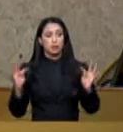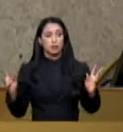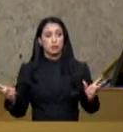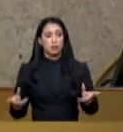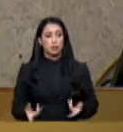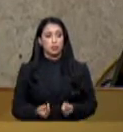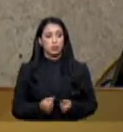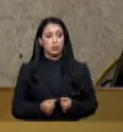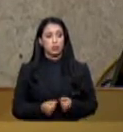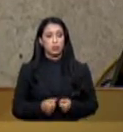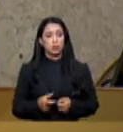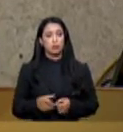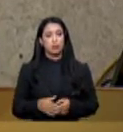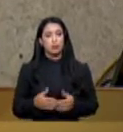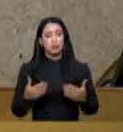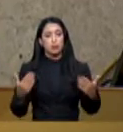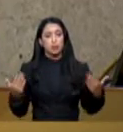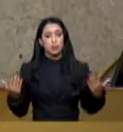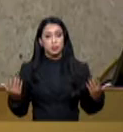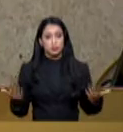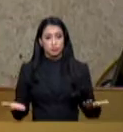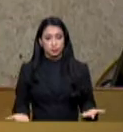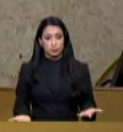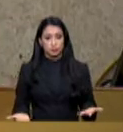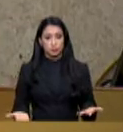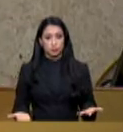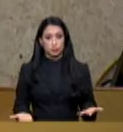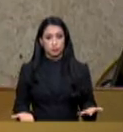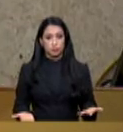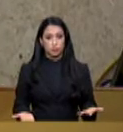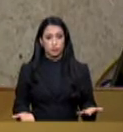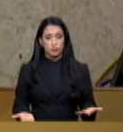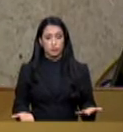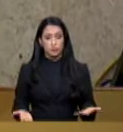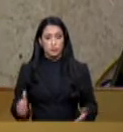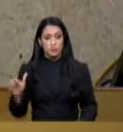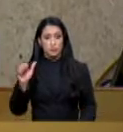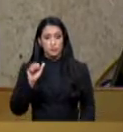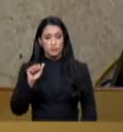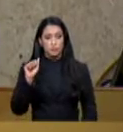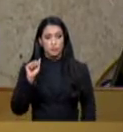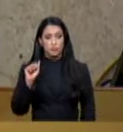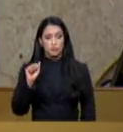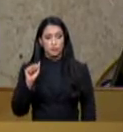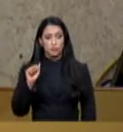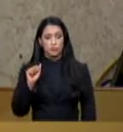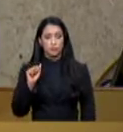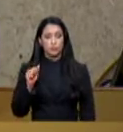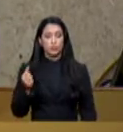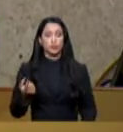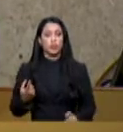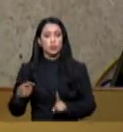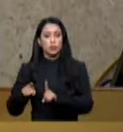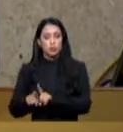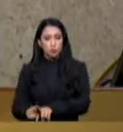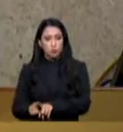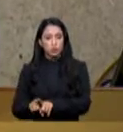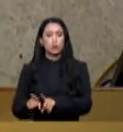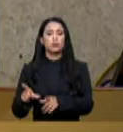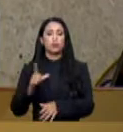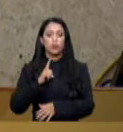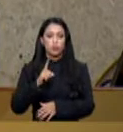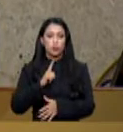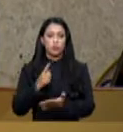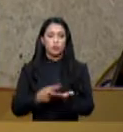A toda evidência subjaz a seguinte diferença. A. Os consórcios públicos e os convênios de cooperação